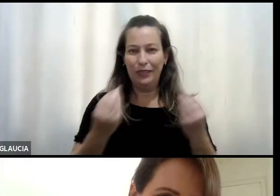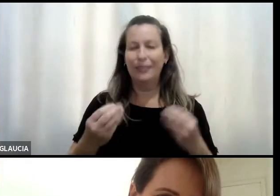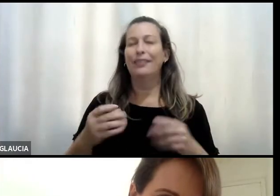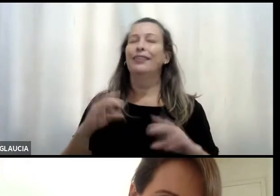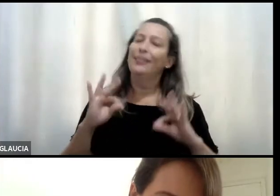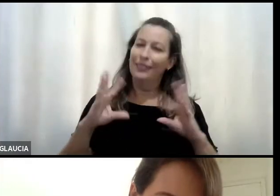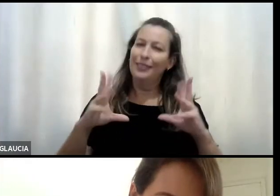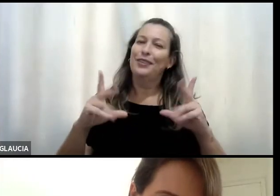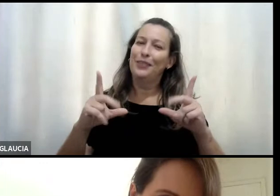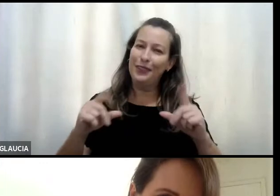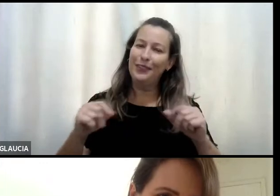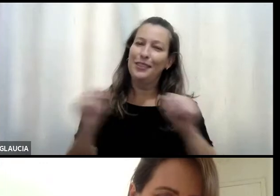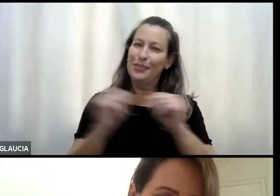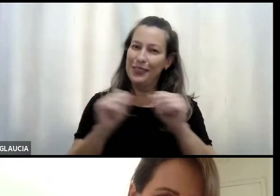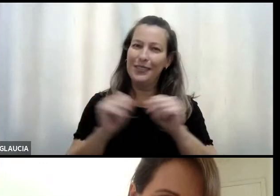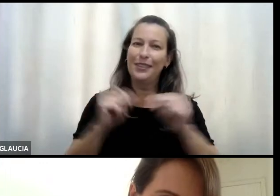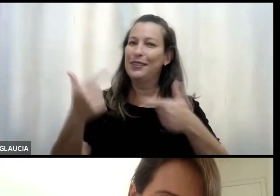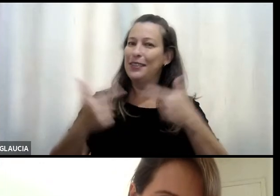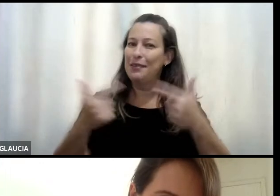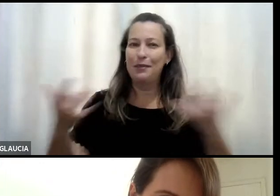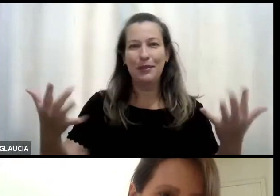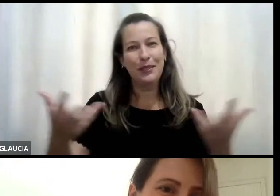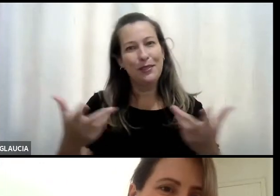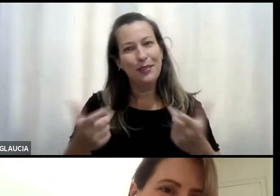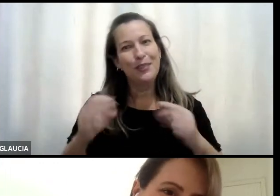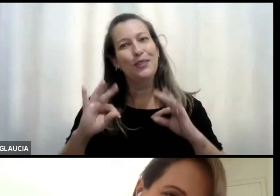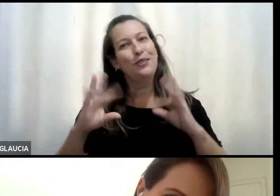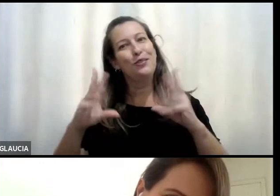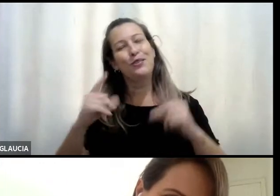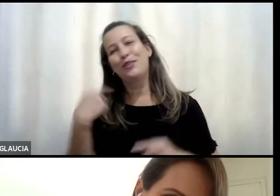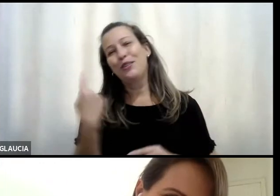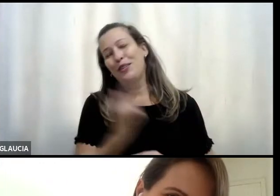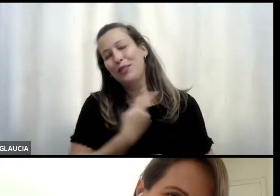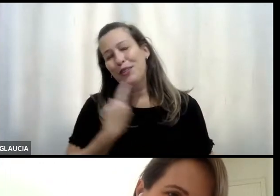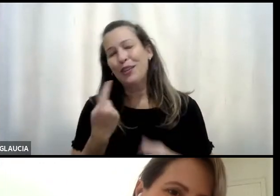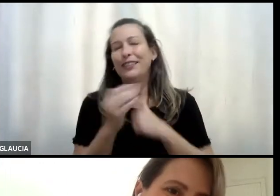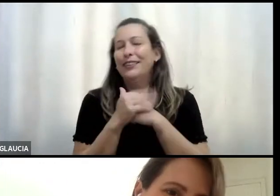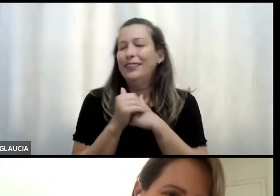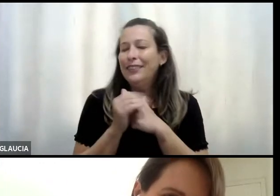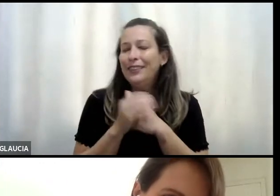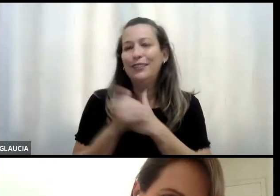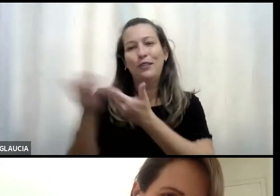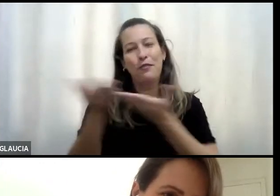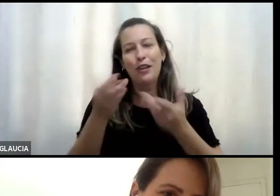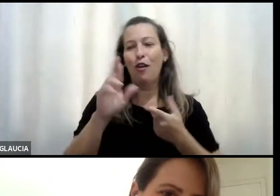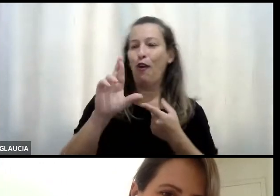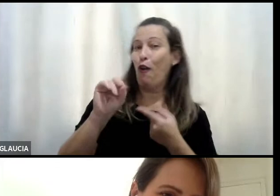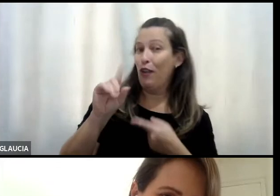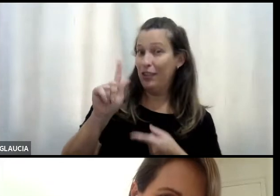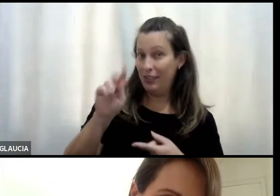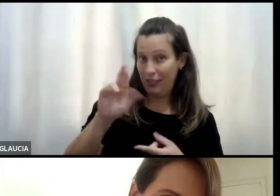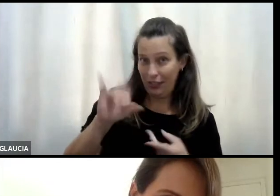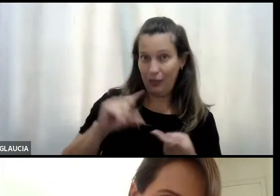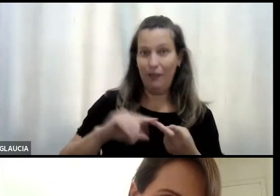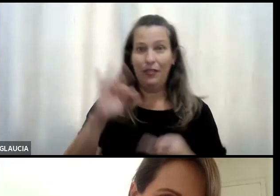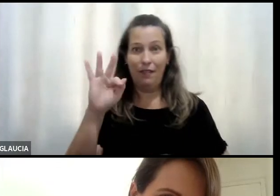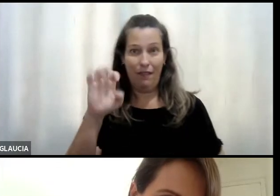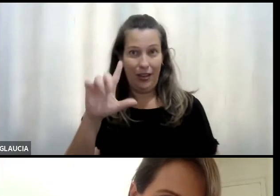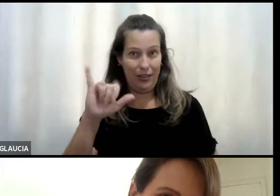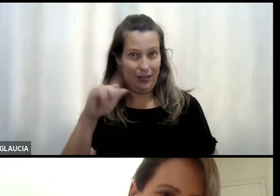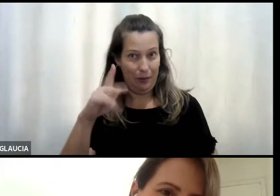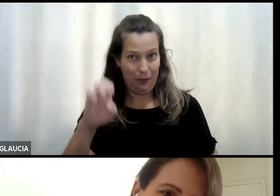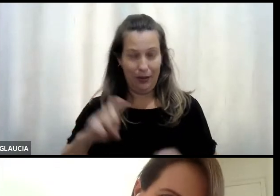que brilharam, os nossos convidados queridos, Rogério, Felipe, Márcia,